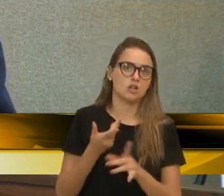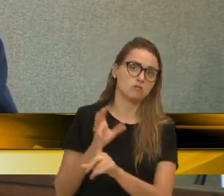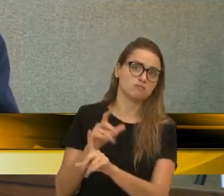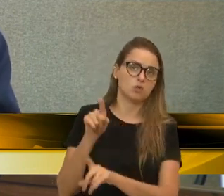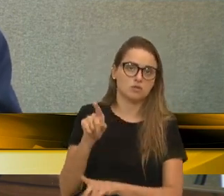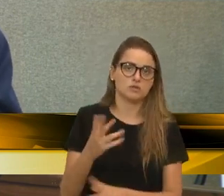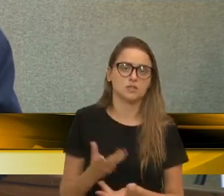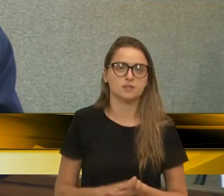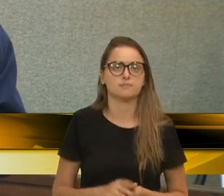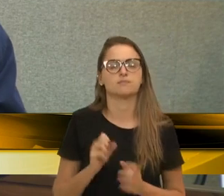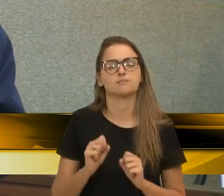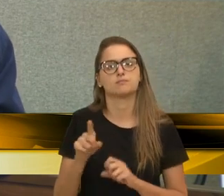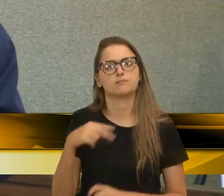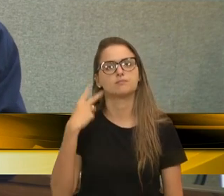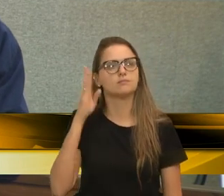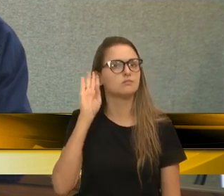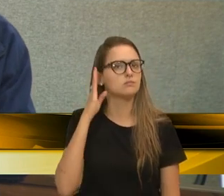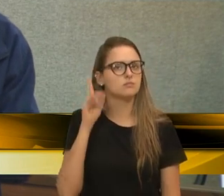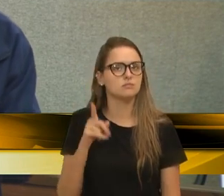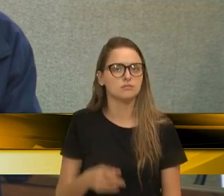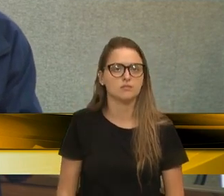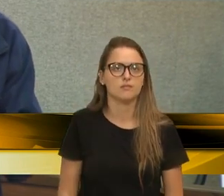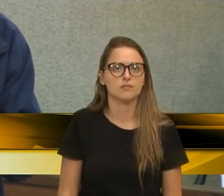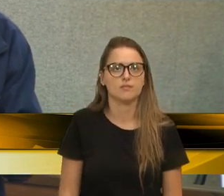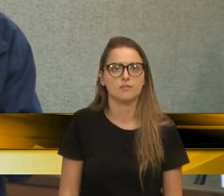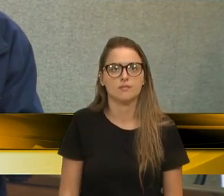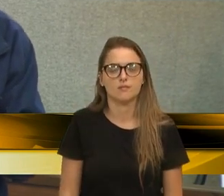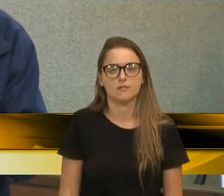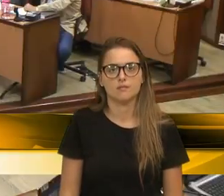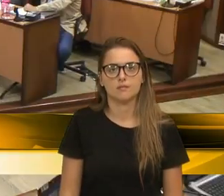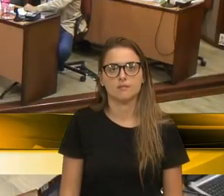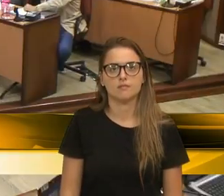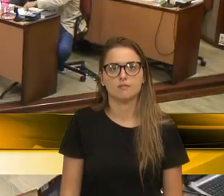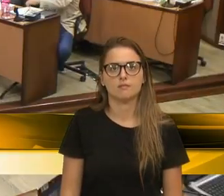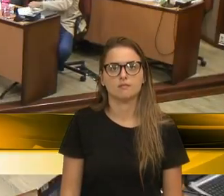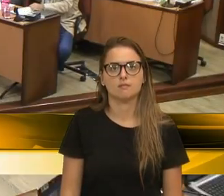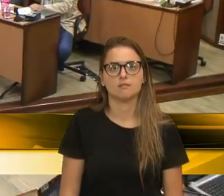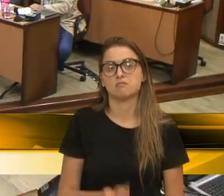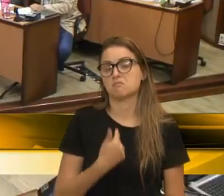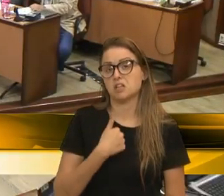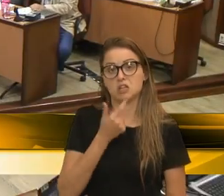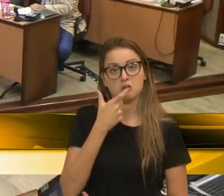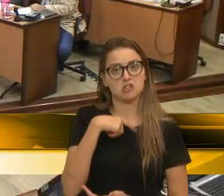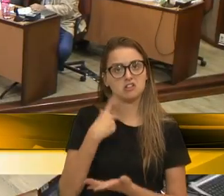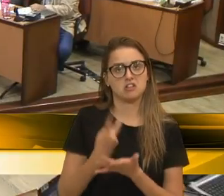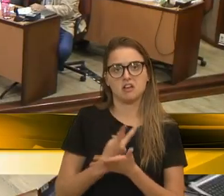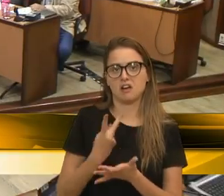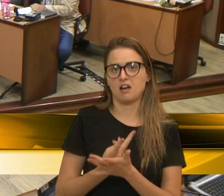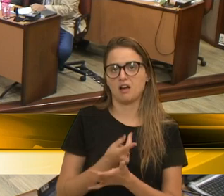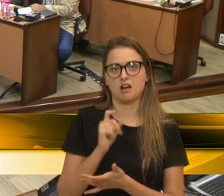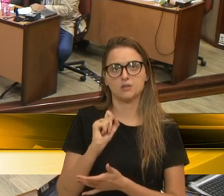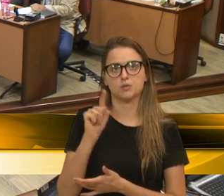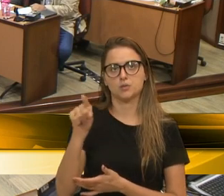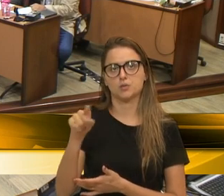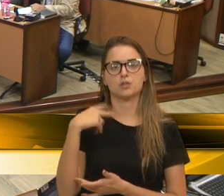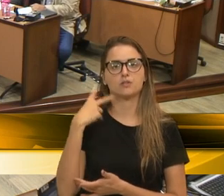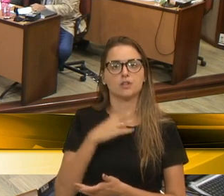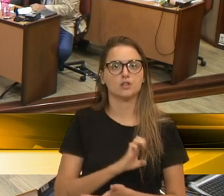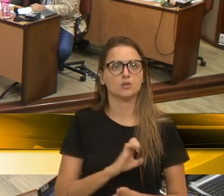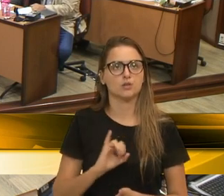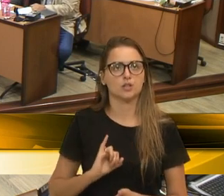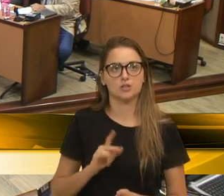contestar. Sua parte, vereador Tomé. Eu vejo assim uma infelicidade do colega aí em fazer esse tipo de manifestação,